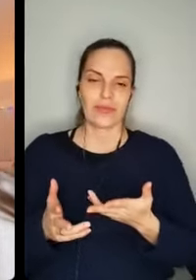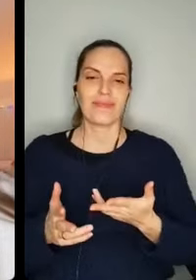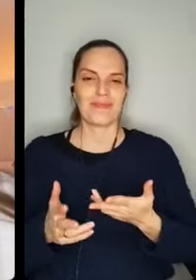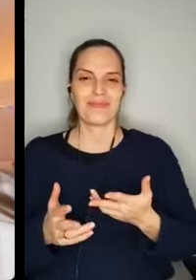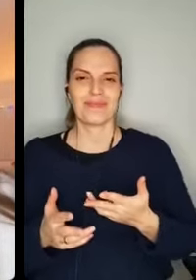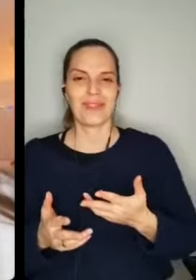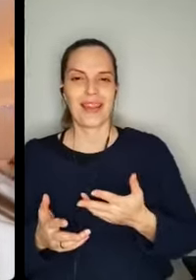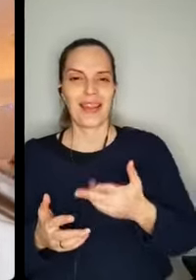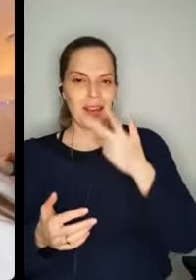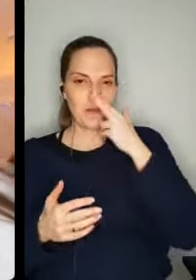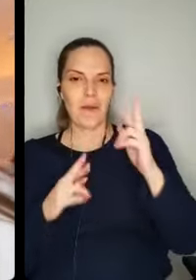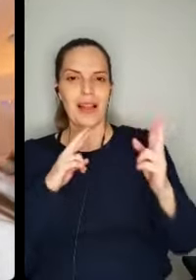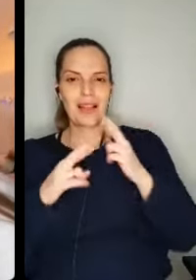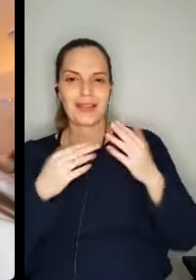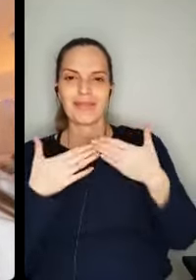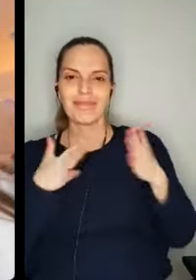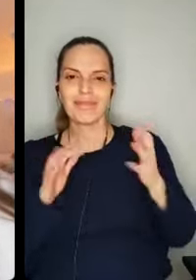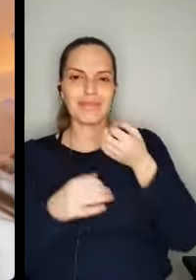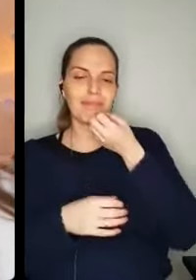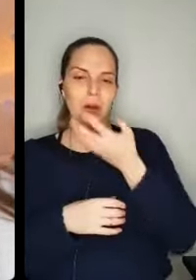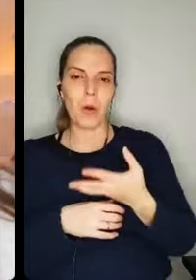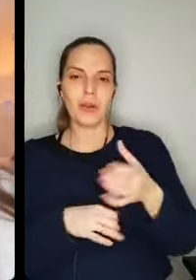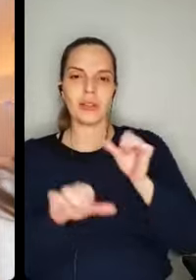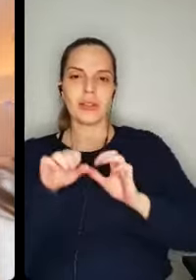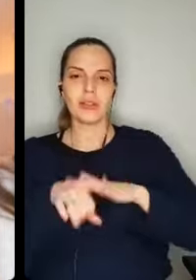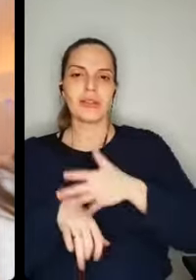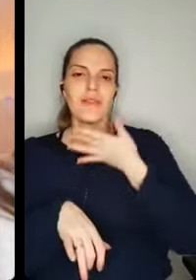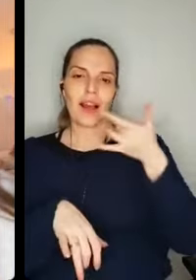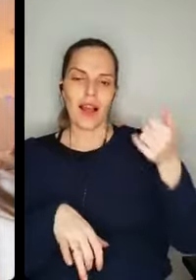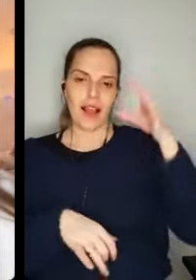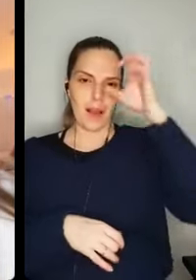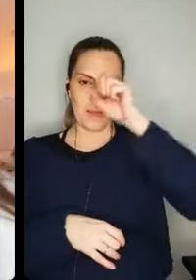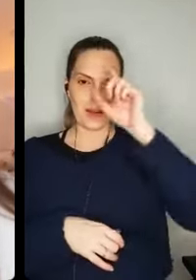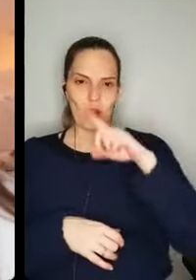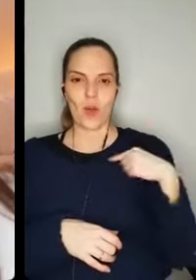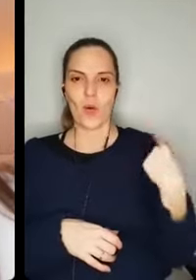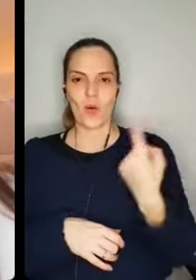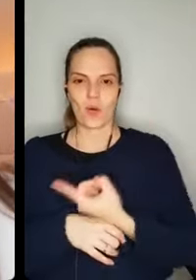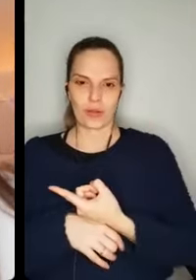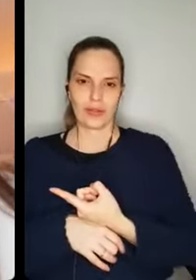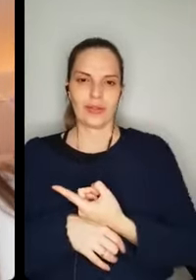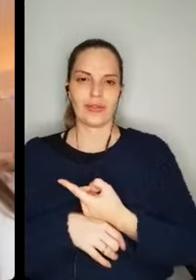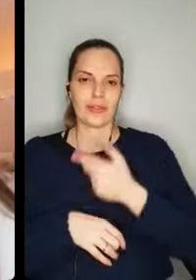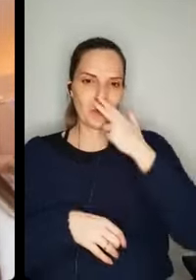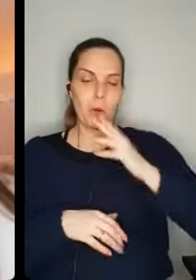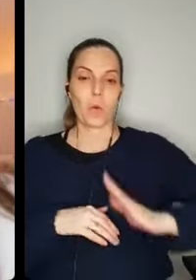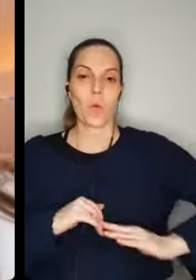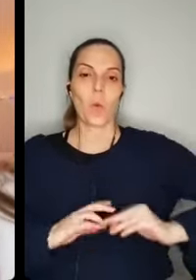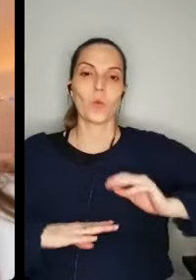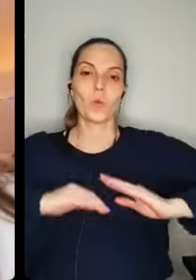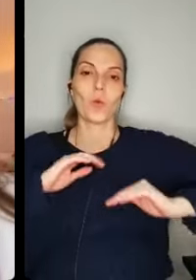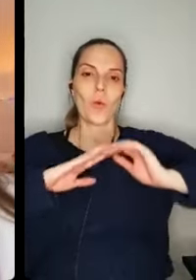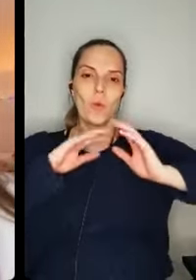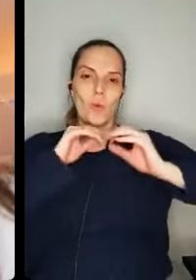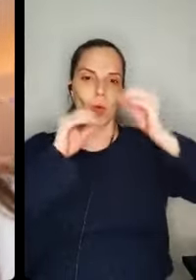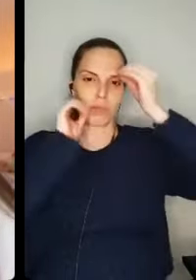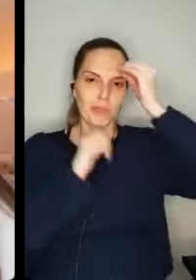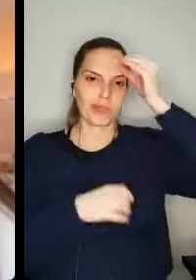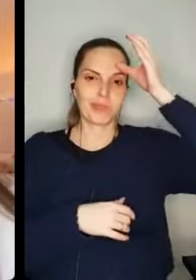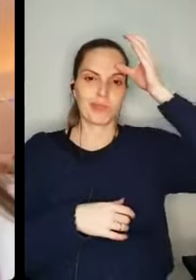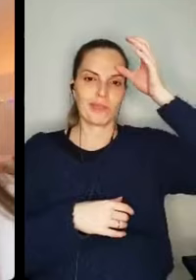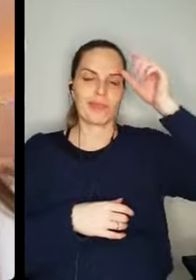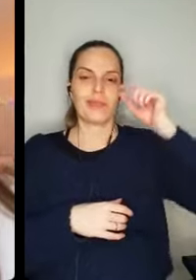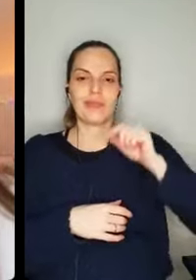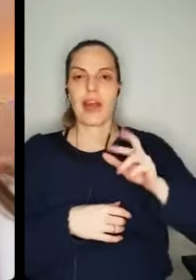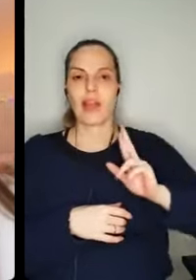que acaba também facilitando muito o nosso aprendizado, assim, né? Acaba sendo uma construção mesmo de conhecimento dos alunos com os professores e não